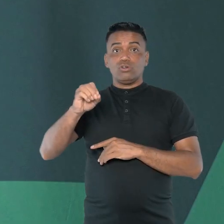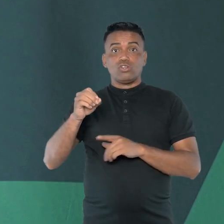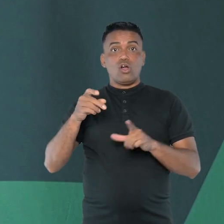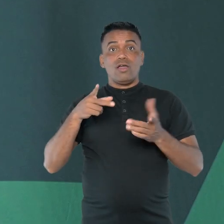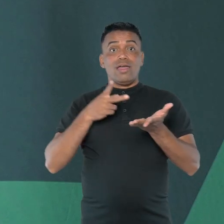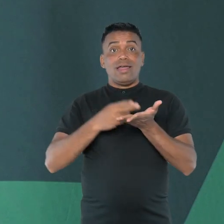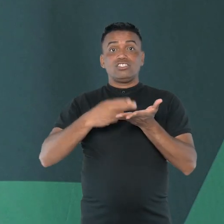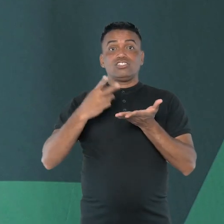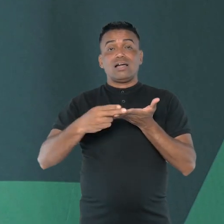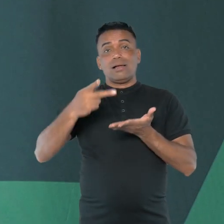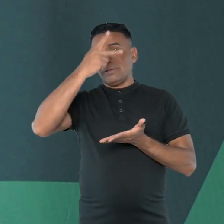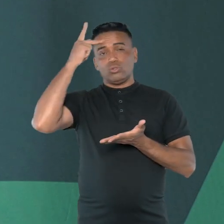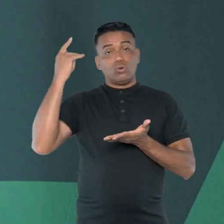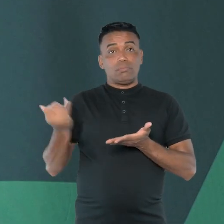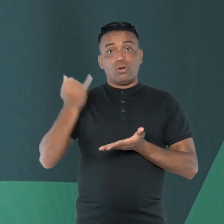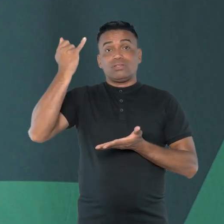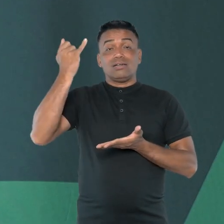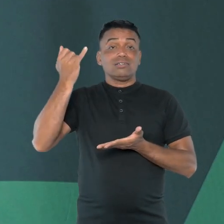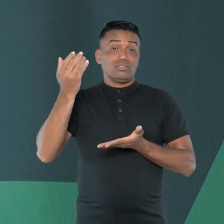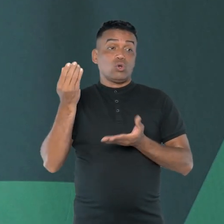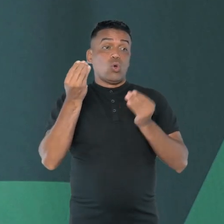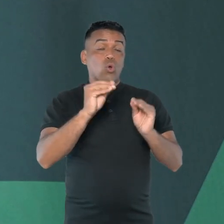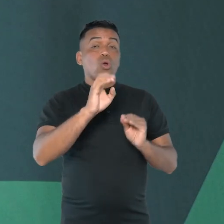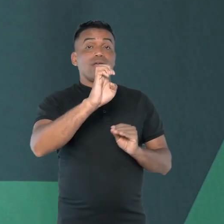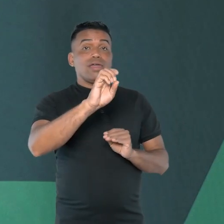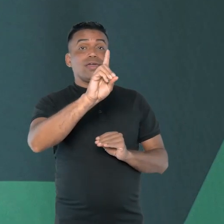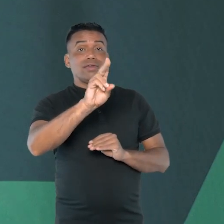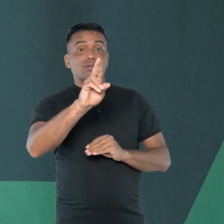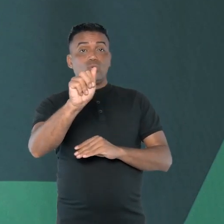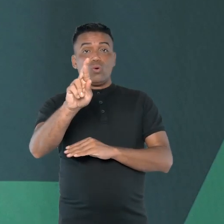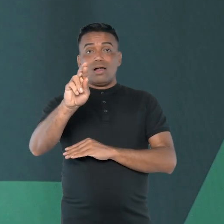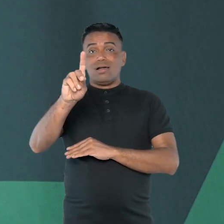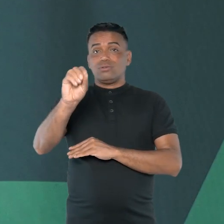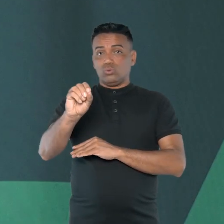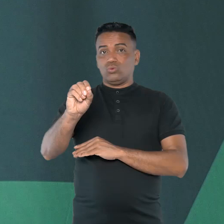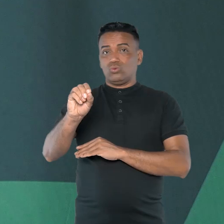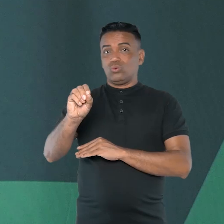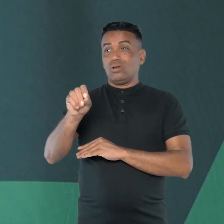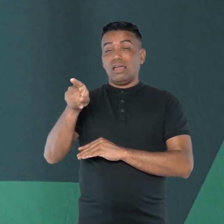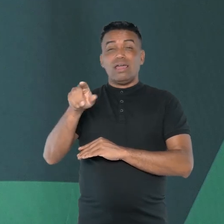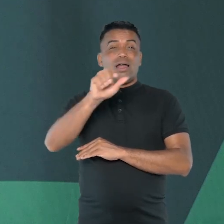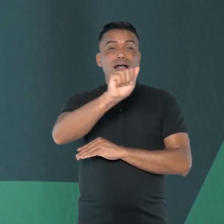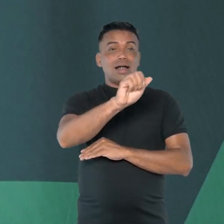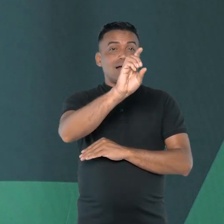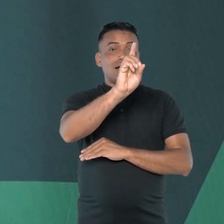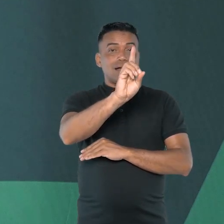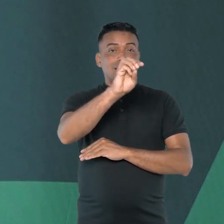gente importante ou ligada a gente importante, completou o senhor Eduardo, porque o Ademir tinha uma reverência muito grande ao Frieiro,